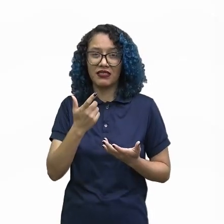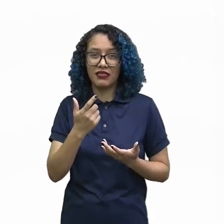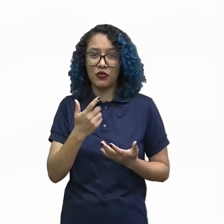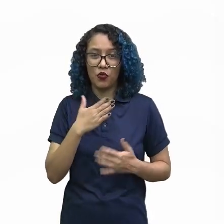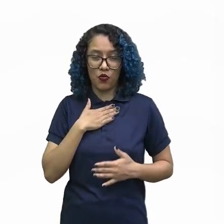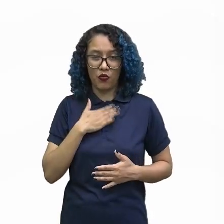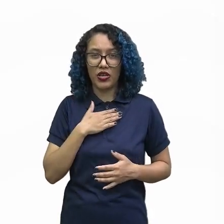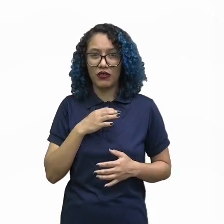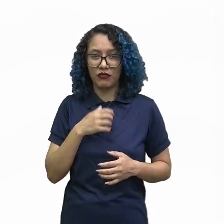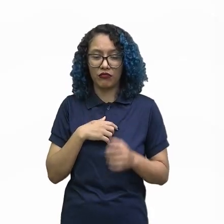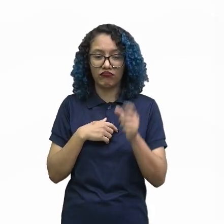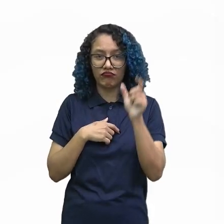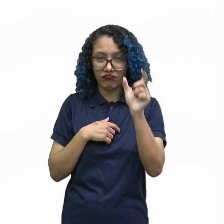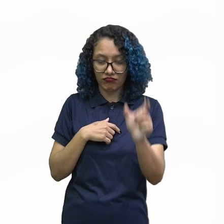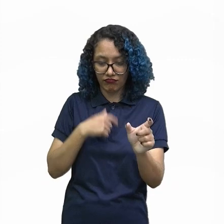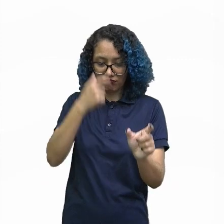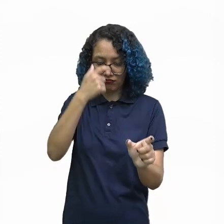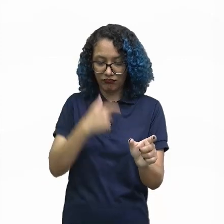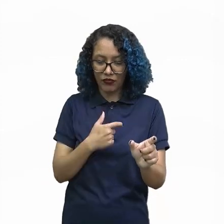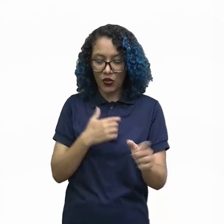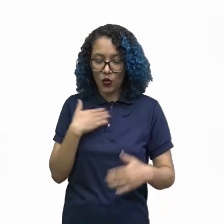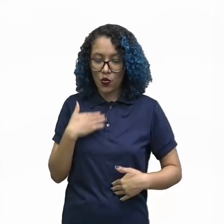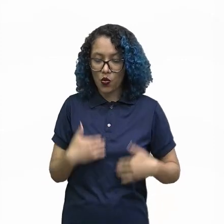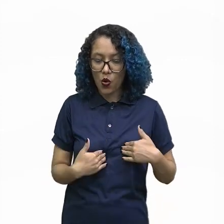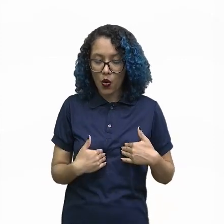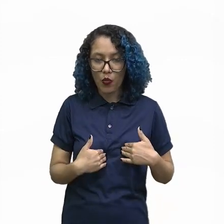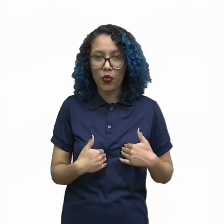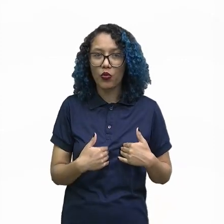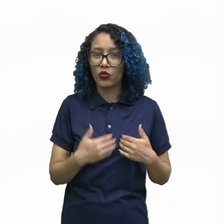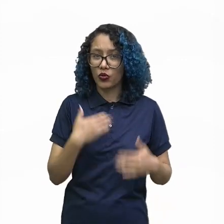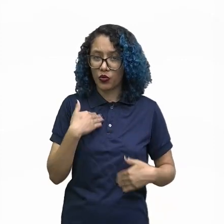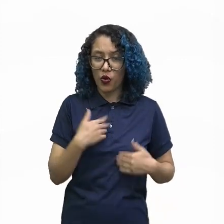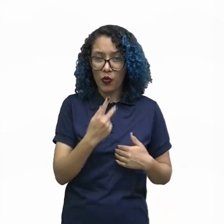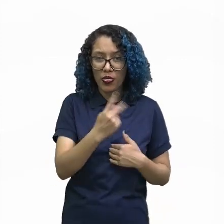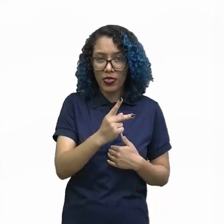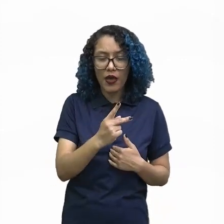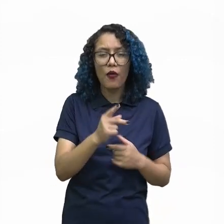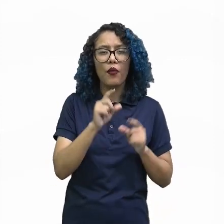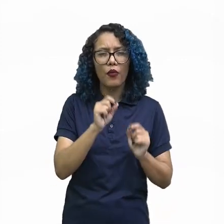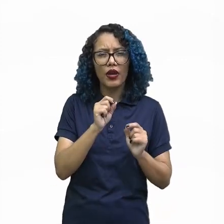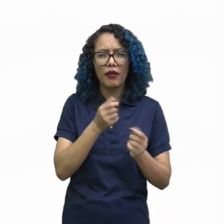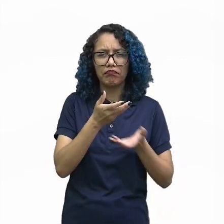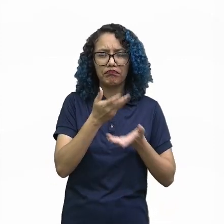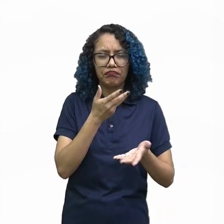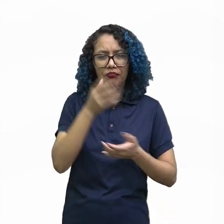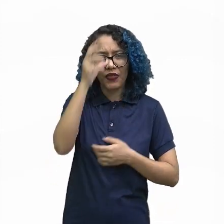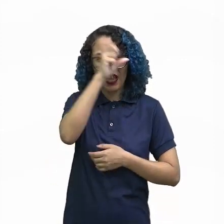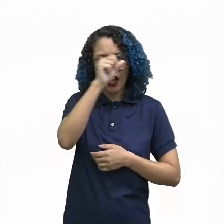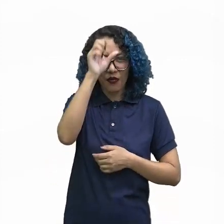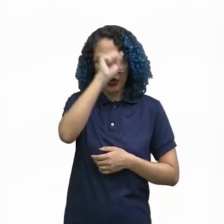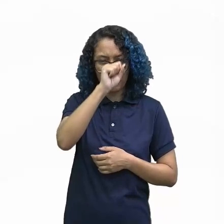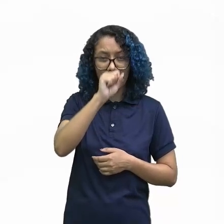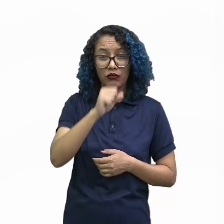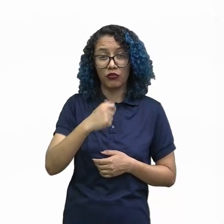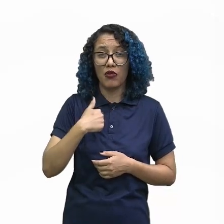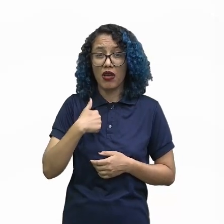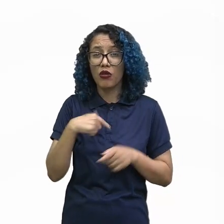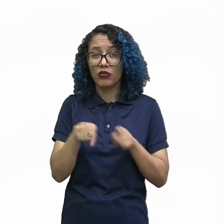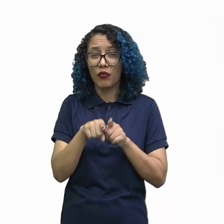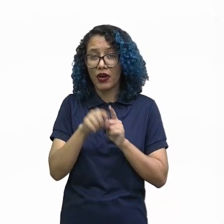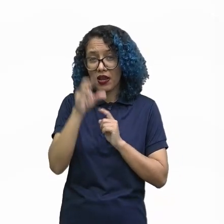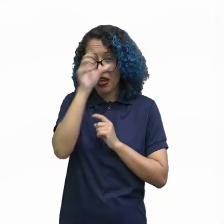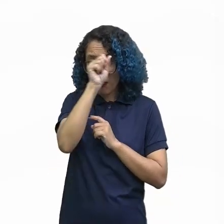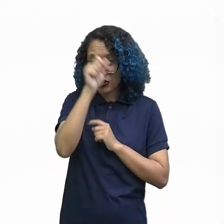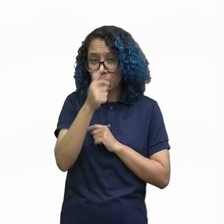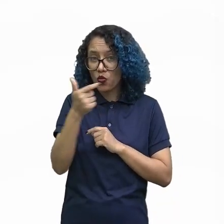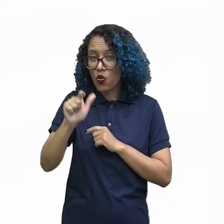corpo. E eu aprendi com outro corpo que me ensinou. Mas aqui existe um processo também de pedagogização. Ou seja,